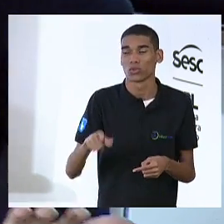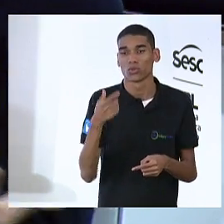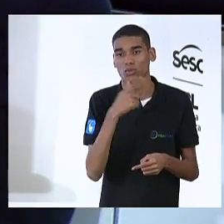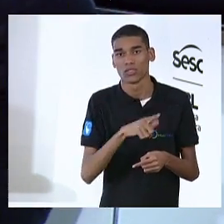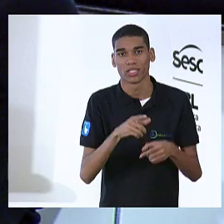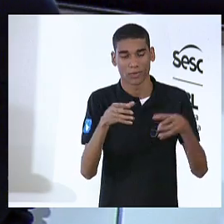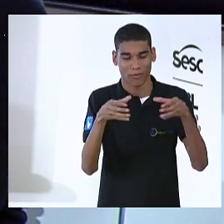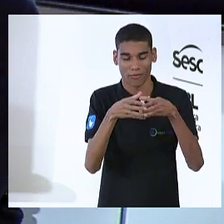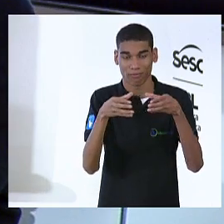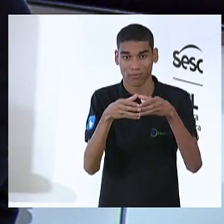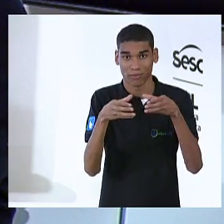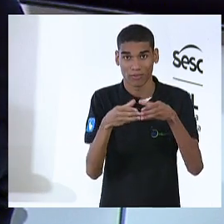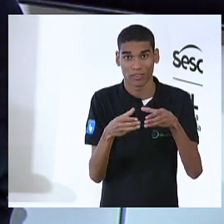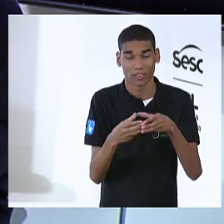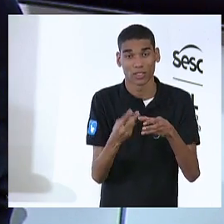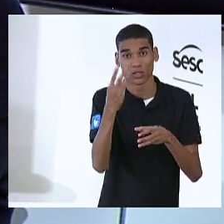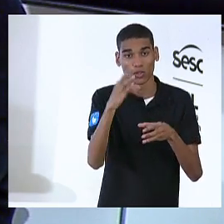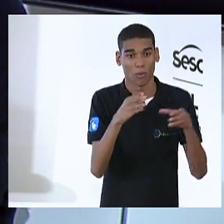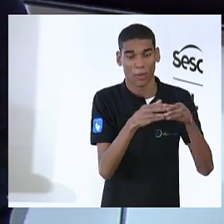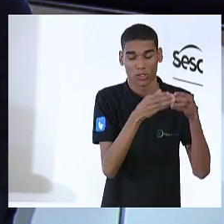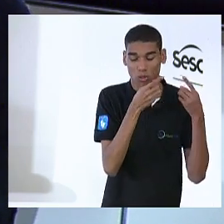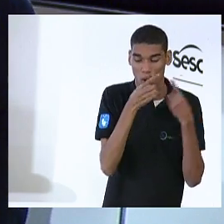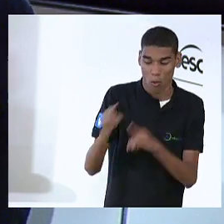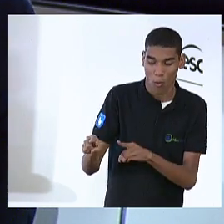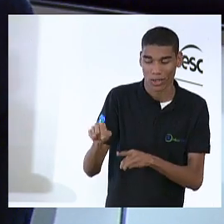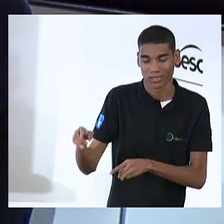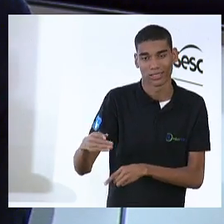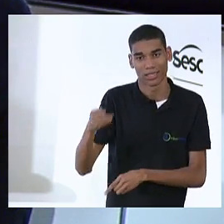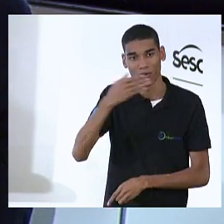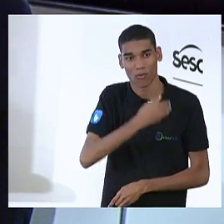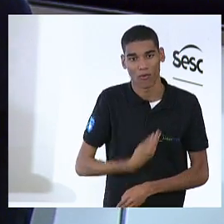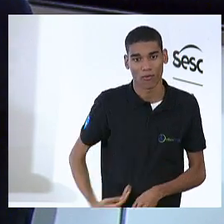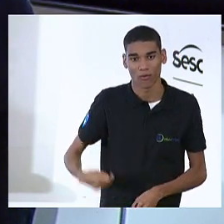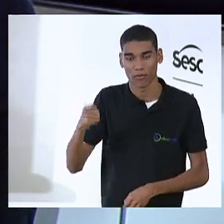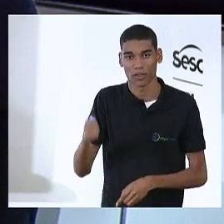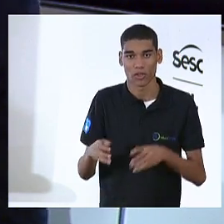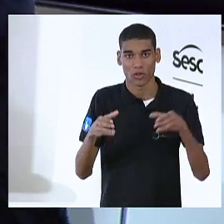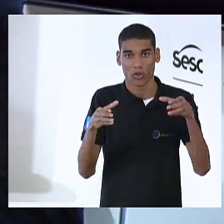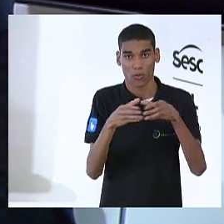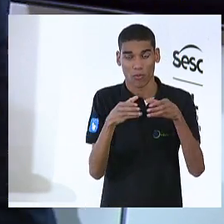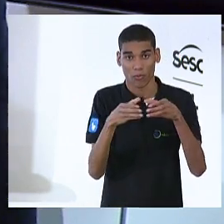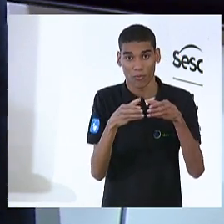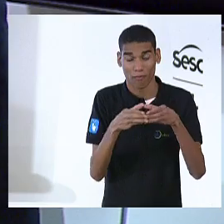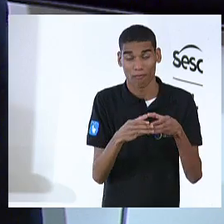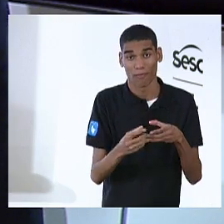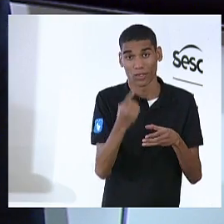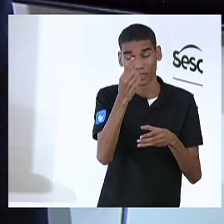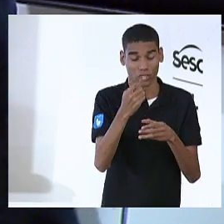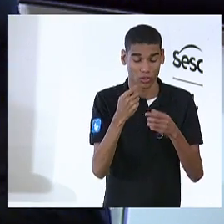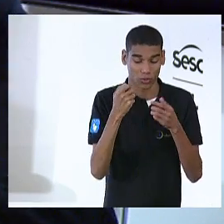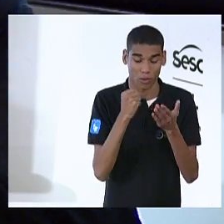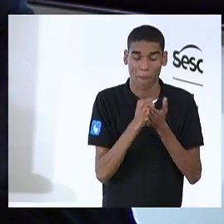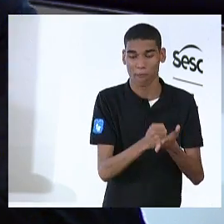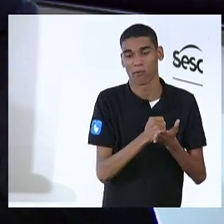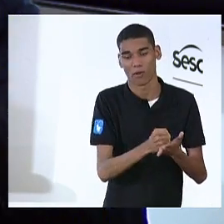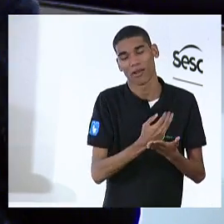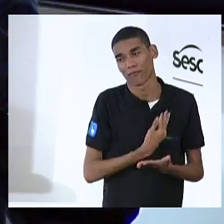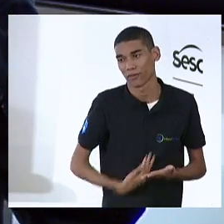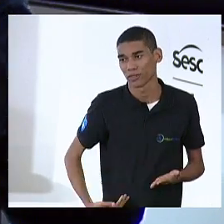da ditadura e um partido contra a ditadura. Só esses dois conseguiram fazer. E era essa a ideia dos militares mesmo. Falar,